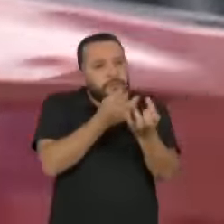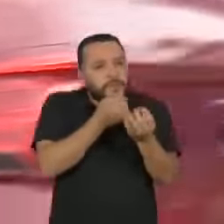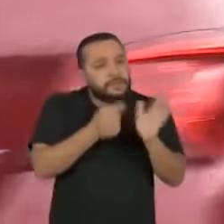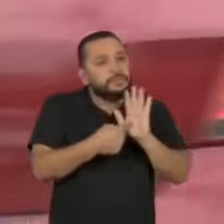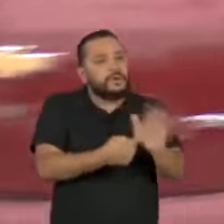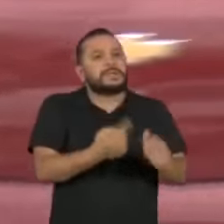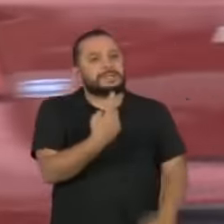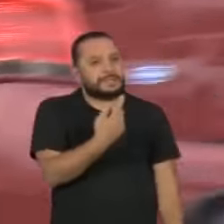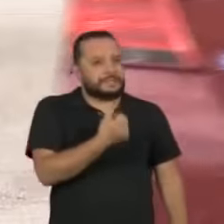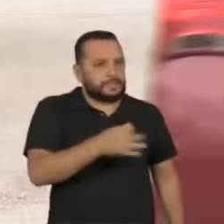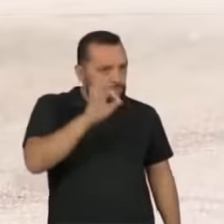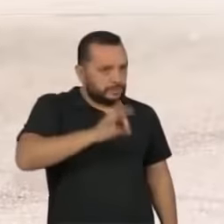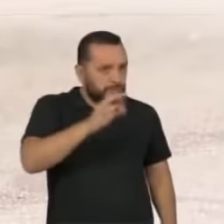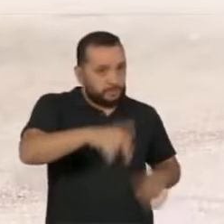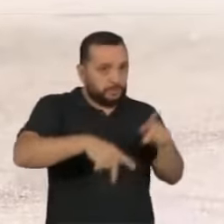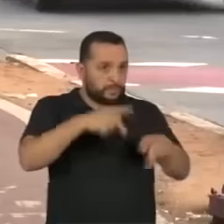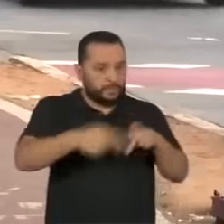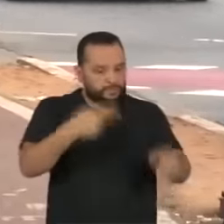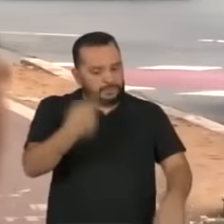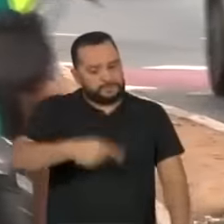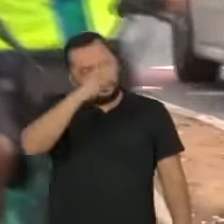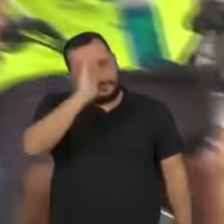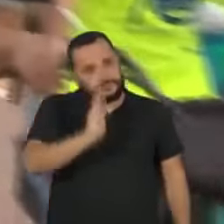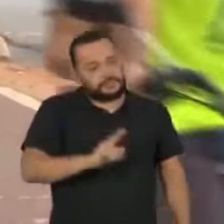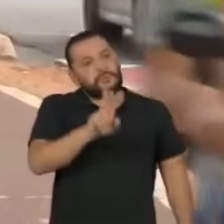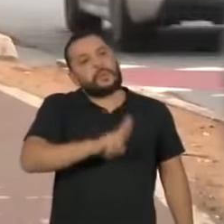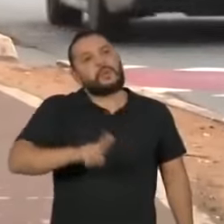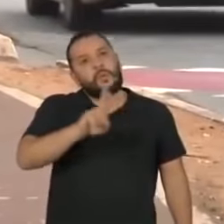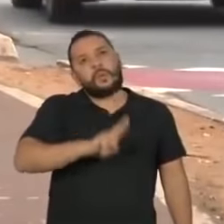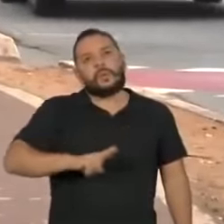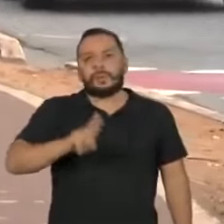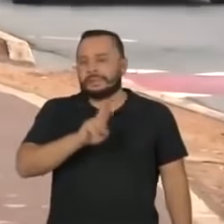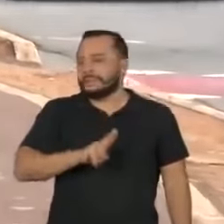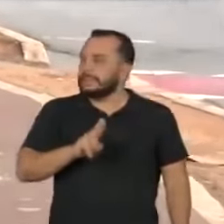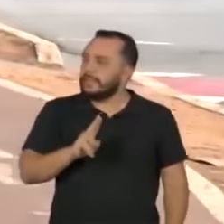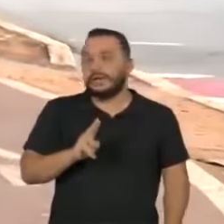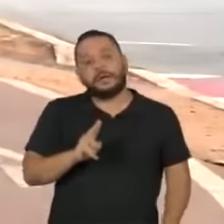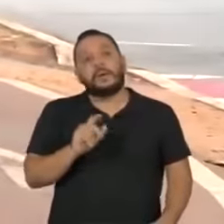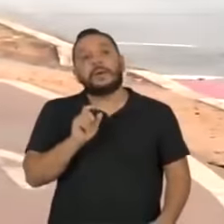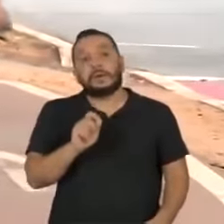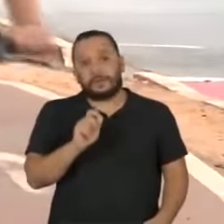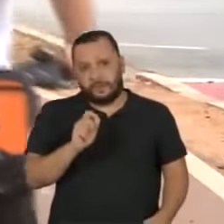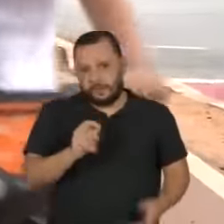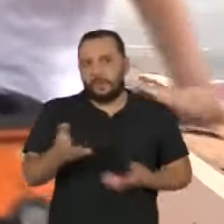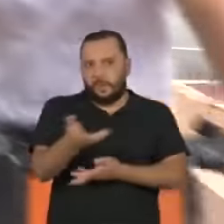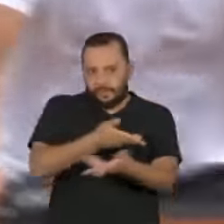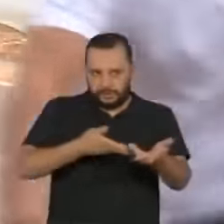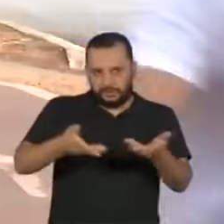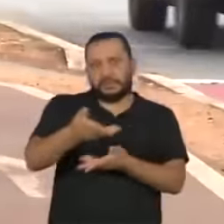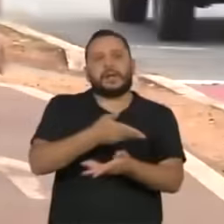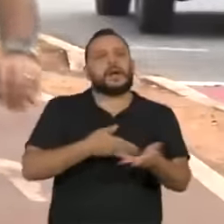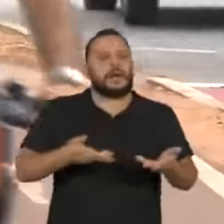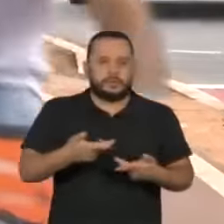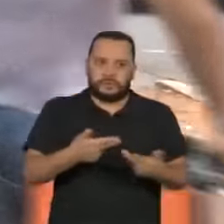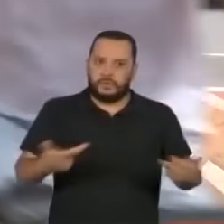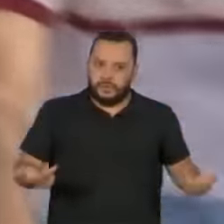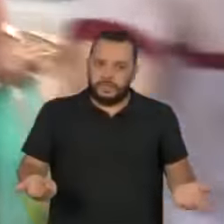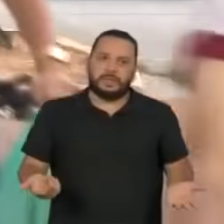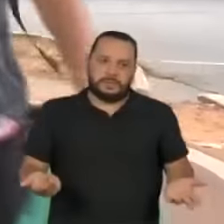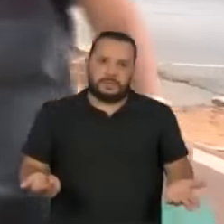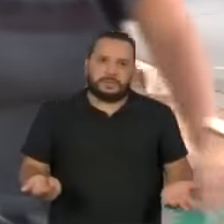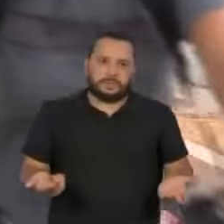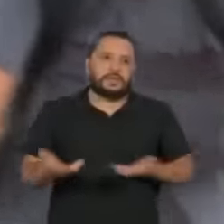16% da população brasileira hoje usa alguma forma de serviço de de se compartilhar e de